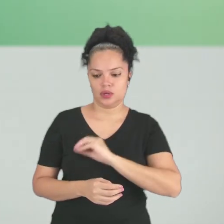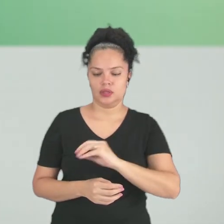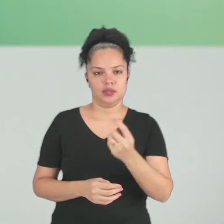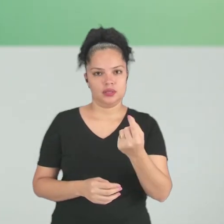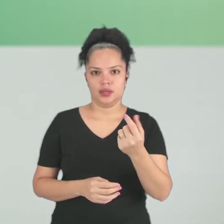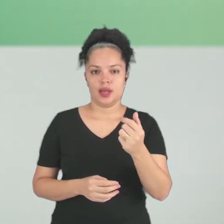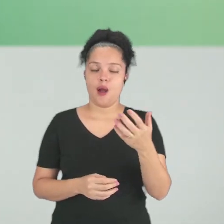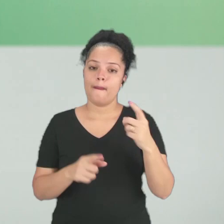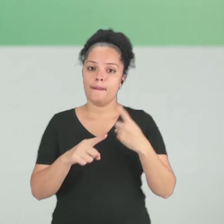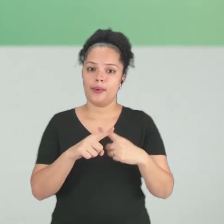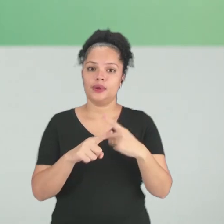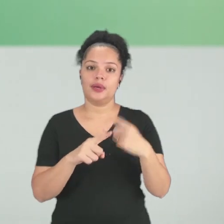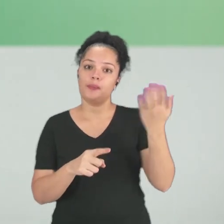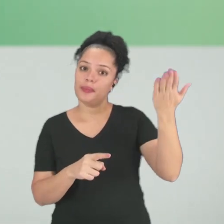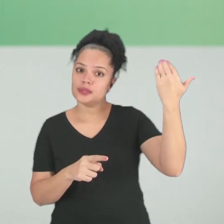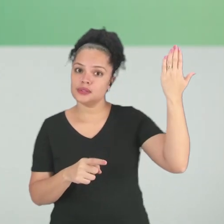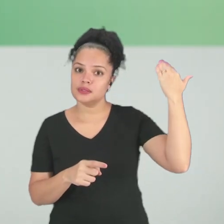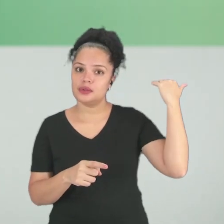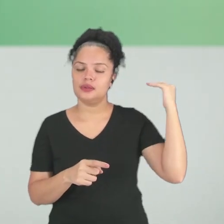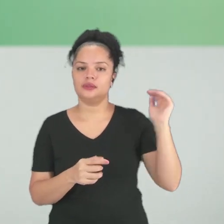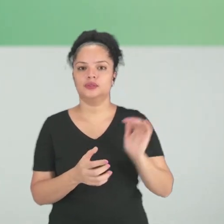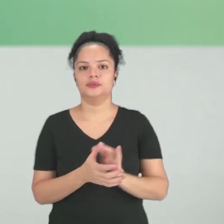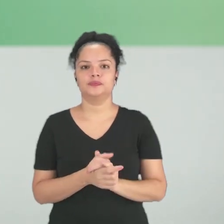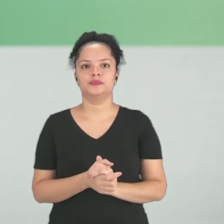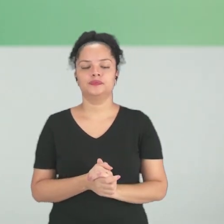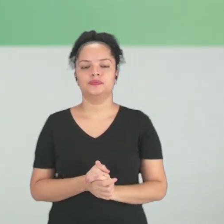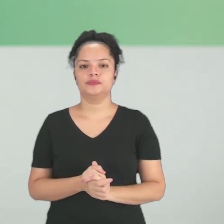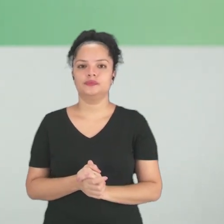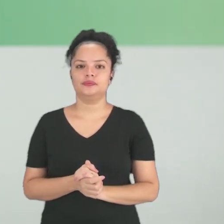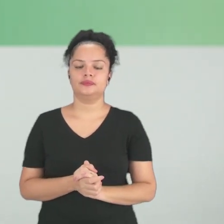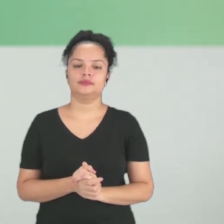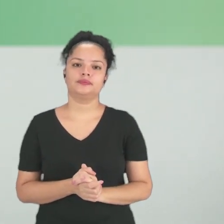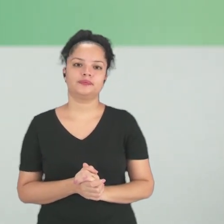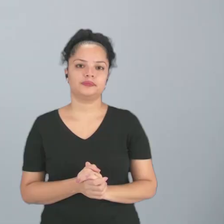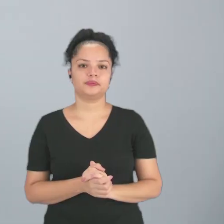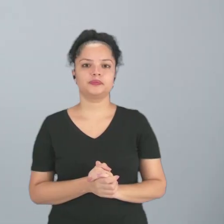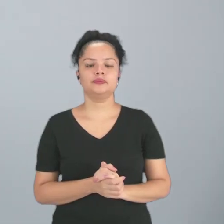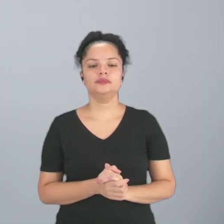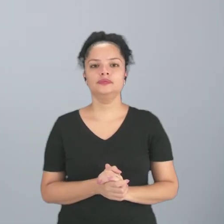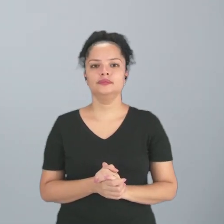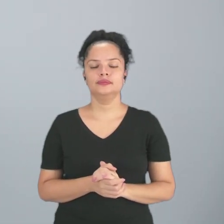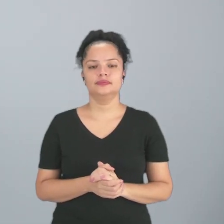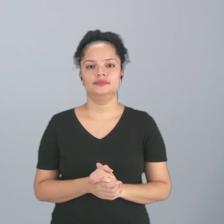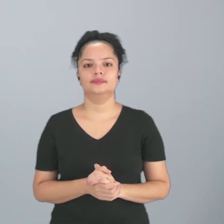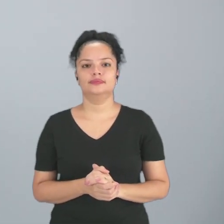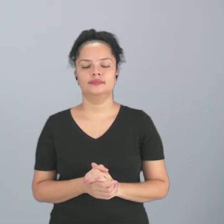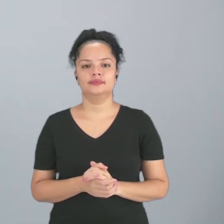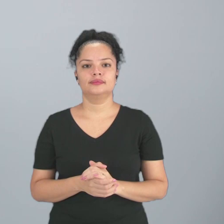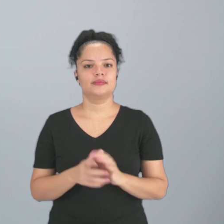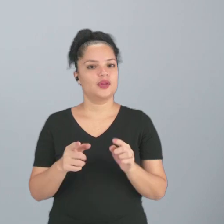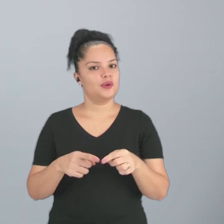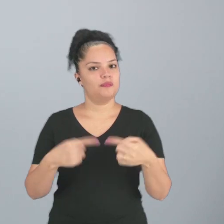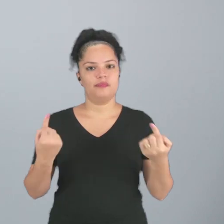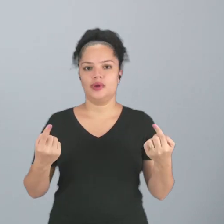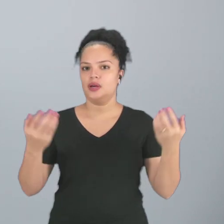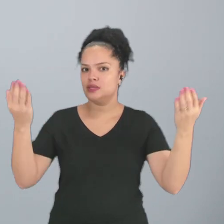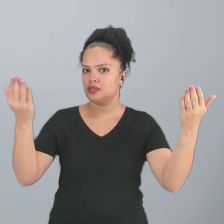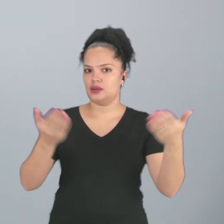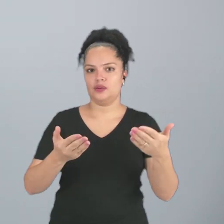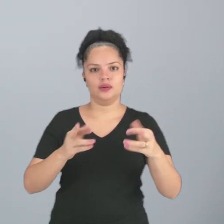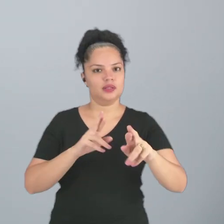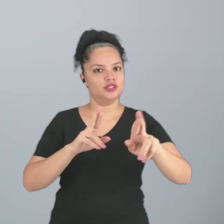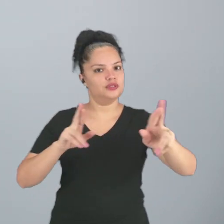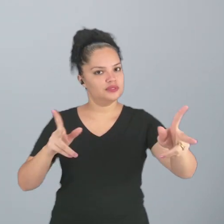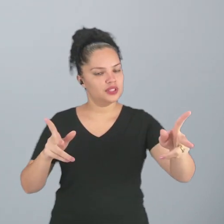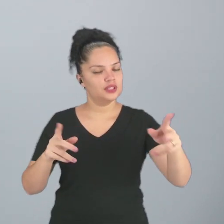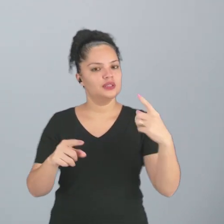verbo ganhava também é algo que aconteceu no passado, novamente, mas que não é mais habitual